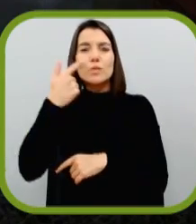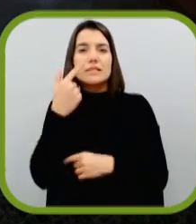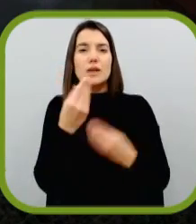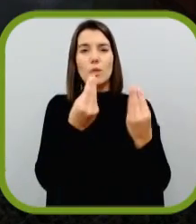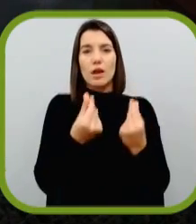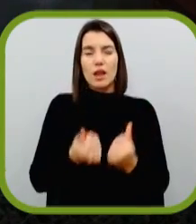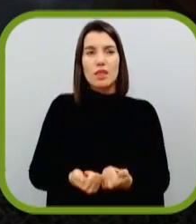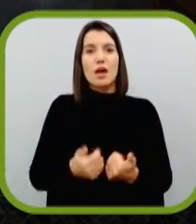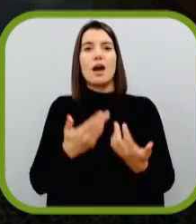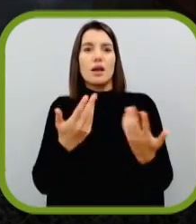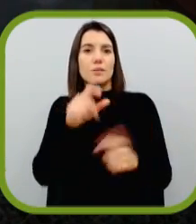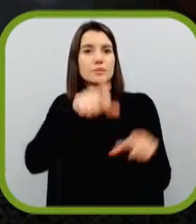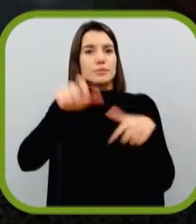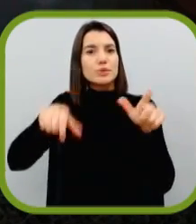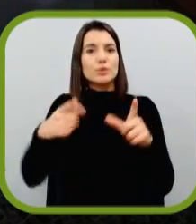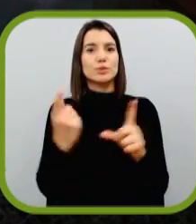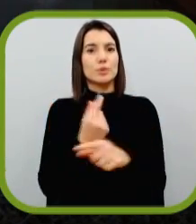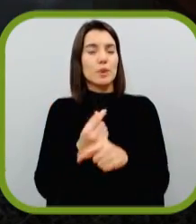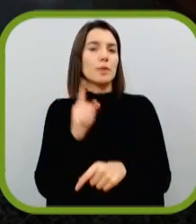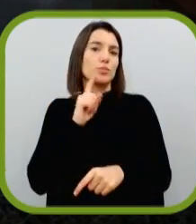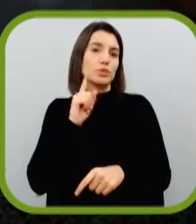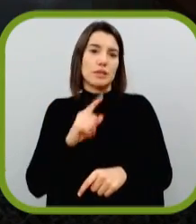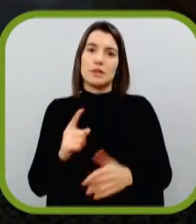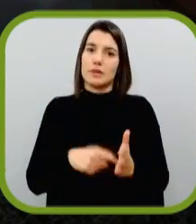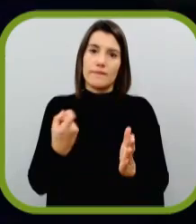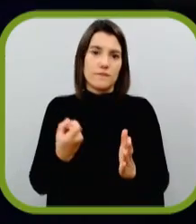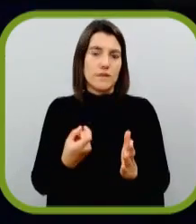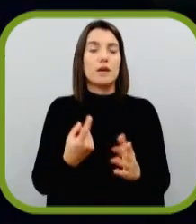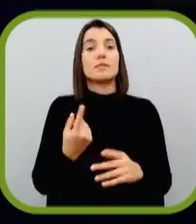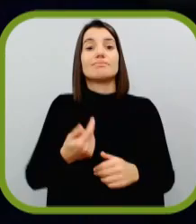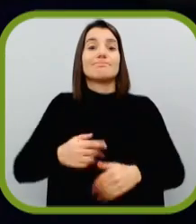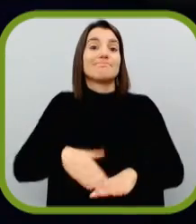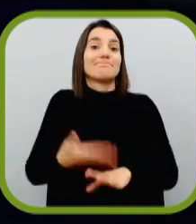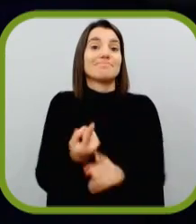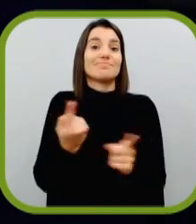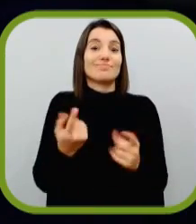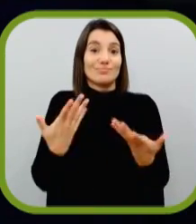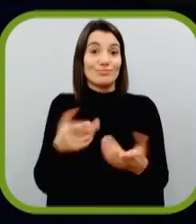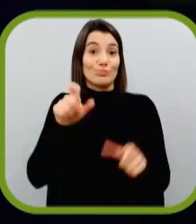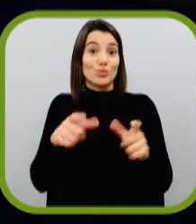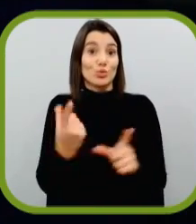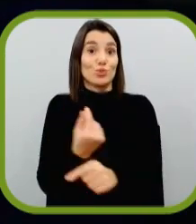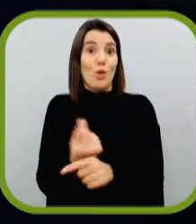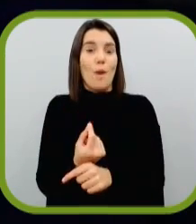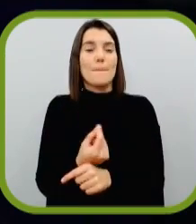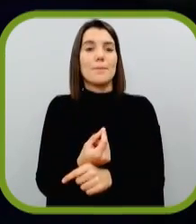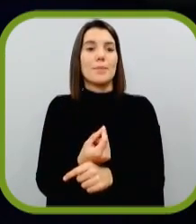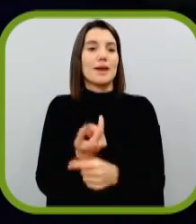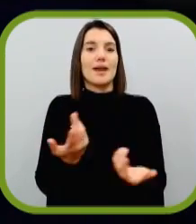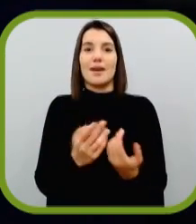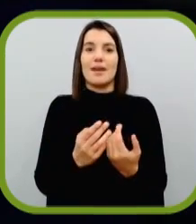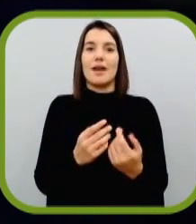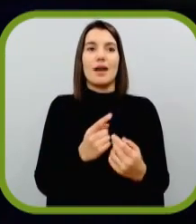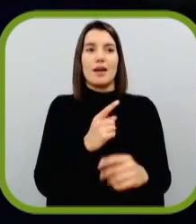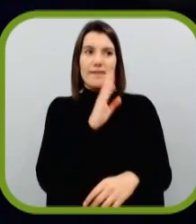dimensões qualitativas do consumidor é cada vez mais importante, ainda mais porque nós temos consumidores cada vez